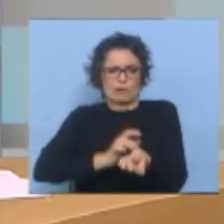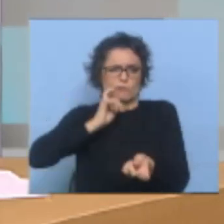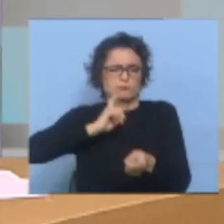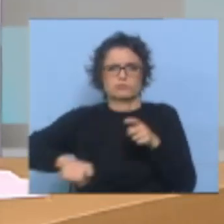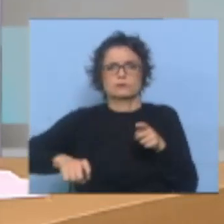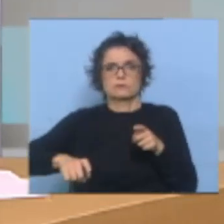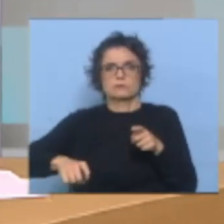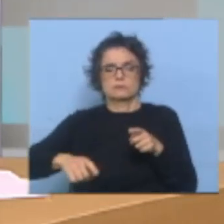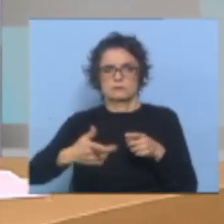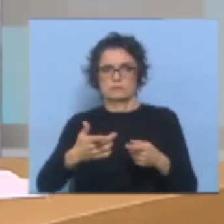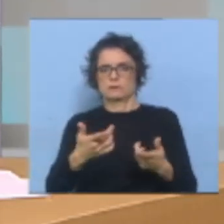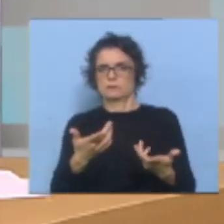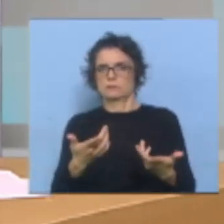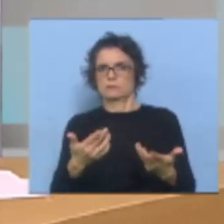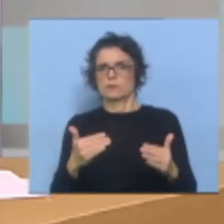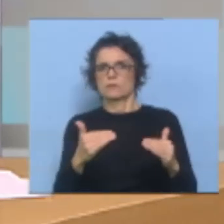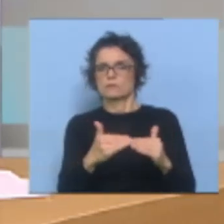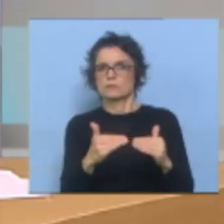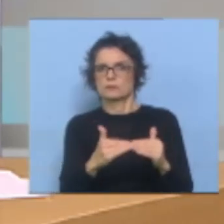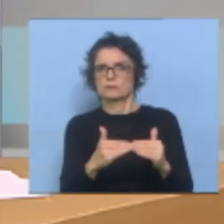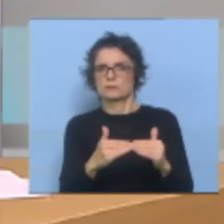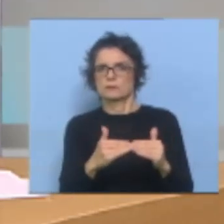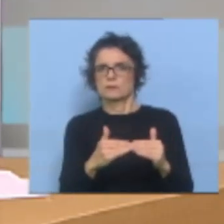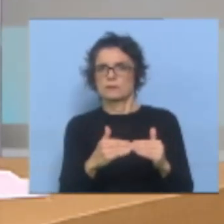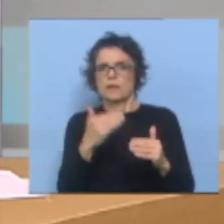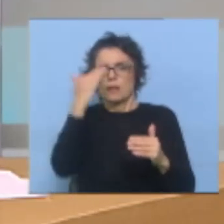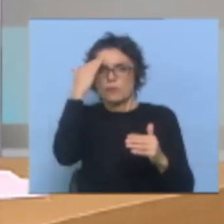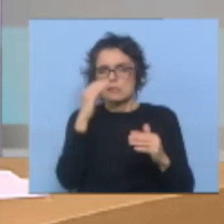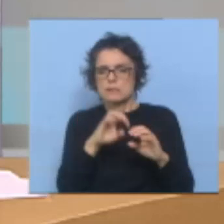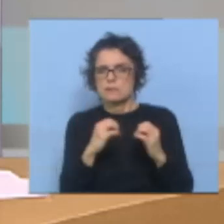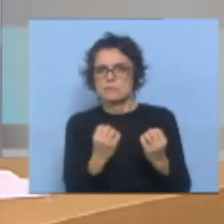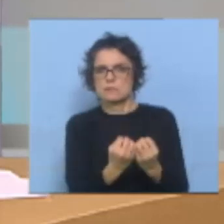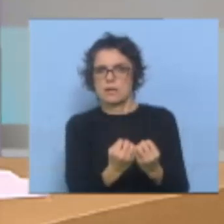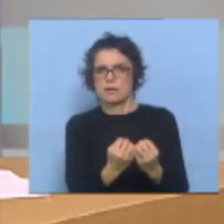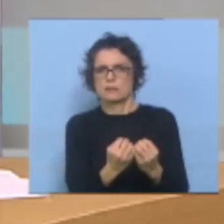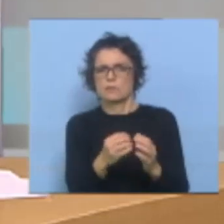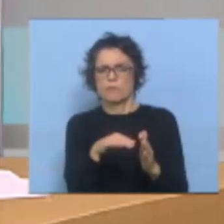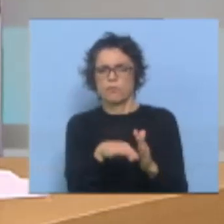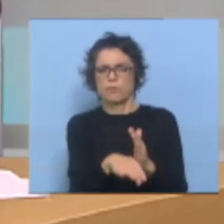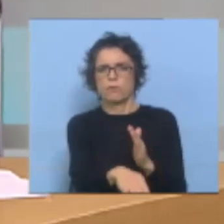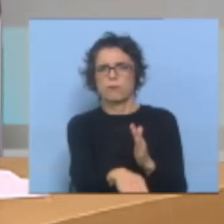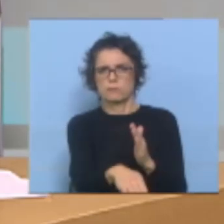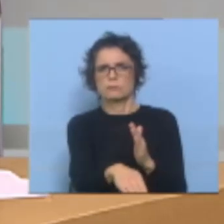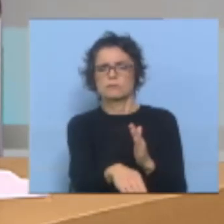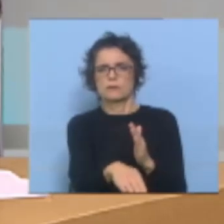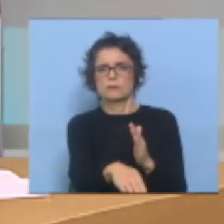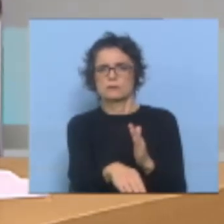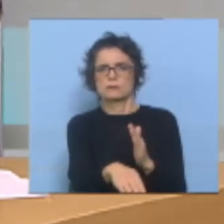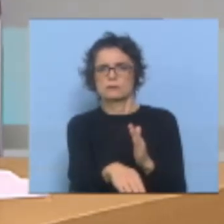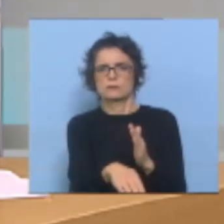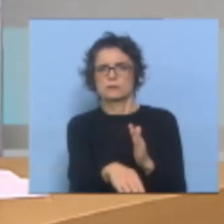baixo em relação a este crime. Implica uma aceitação da violência verbal, até porque não pode haver violência física,